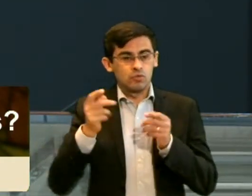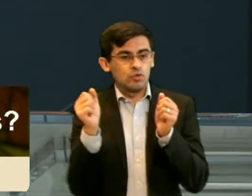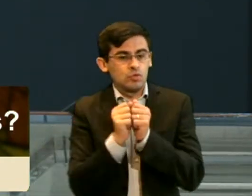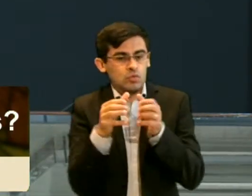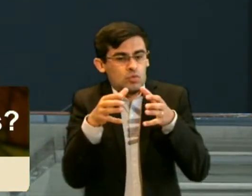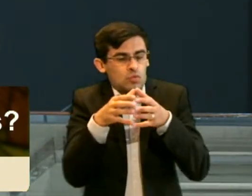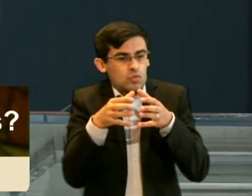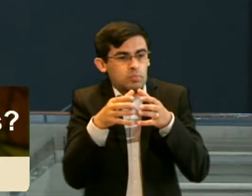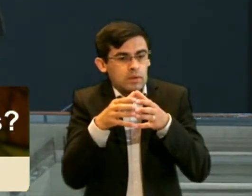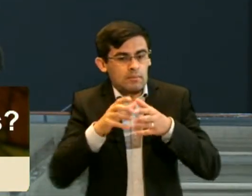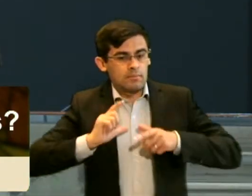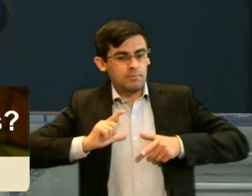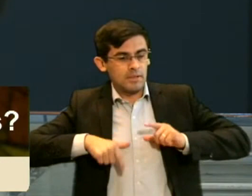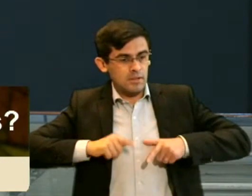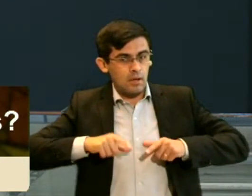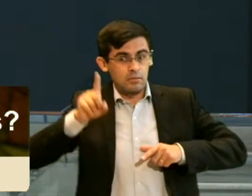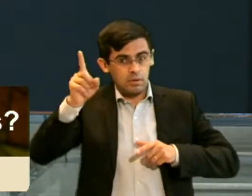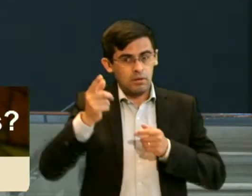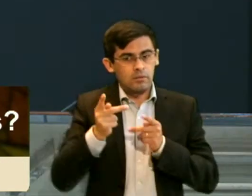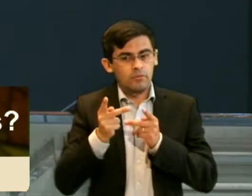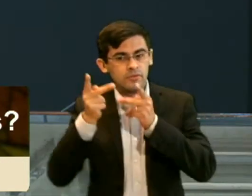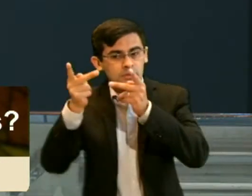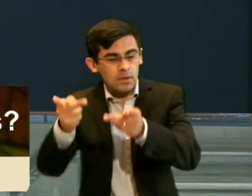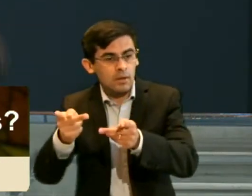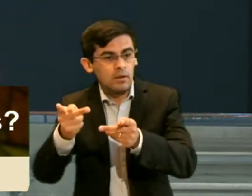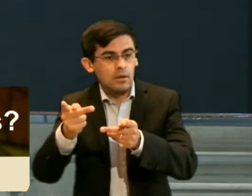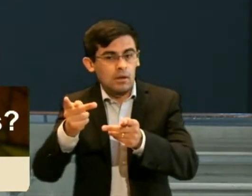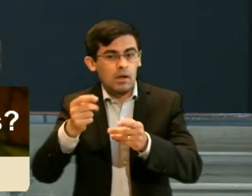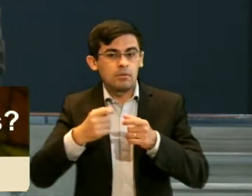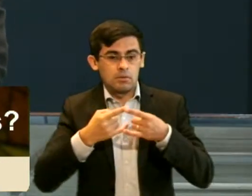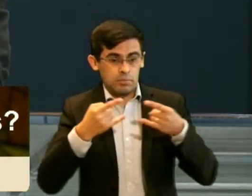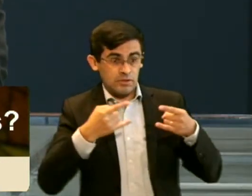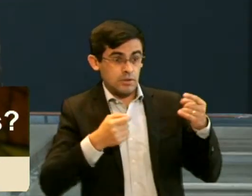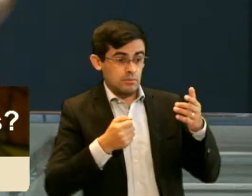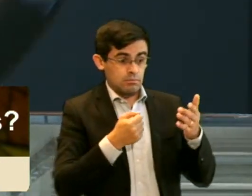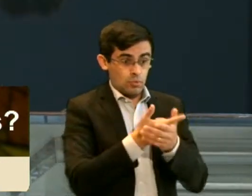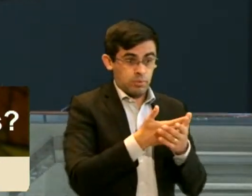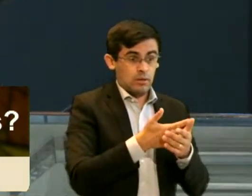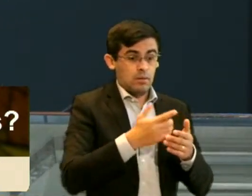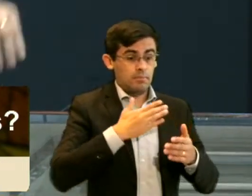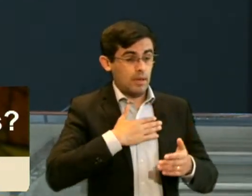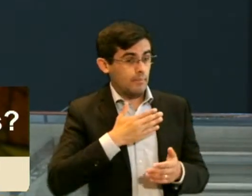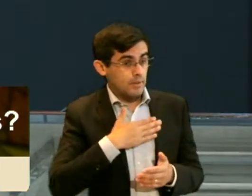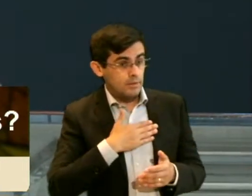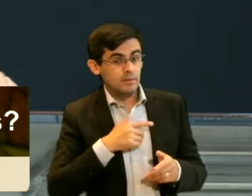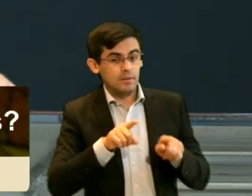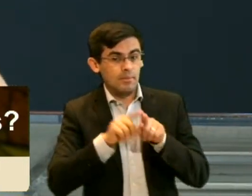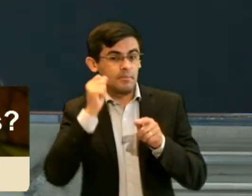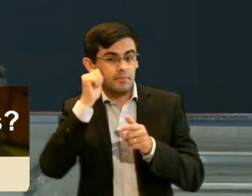era uma expedição bíblica, e me convidaram para liderar, me deram a passagem para mim e para minha esposa. Olha que benção, recém-casado.